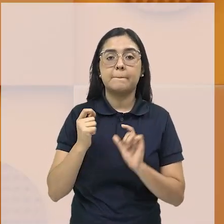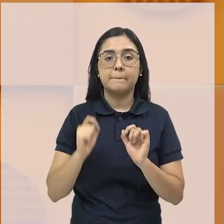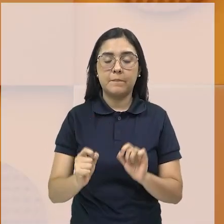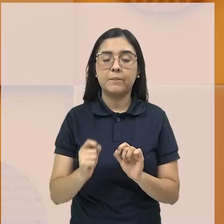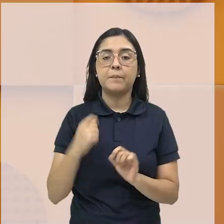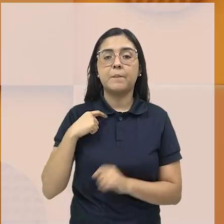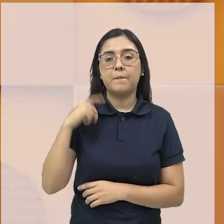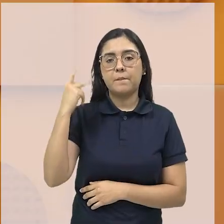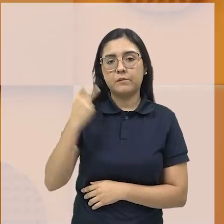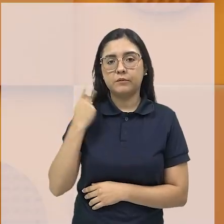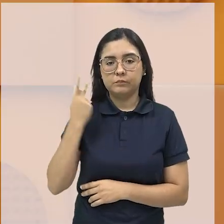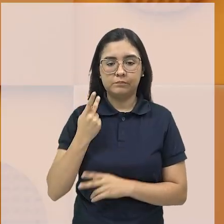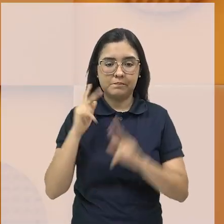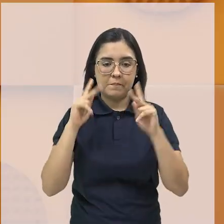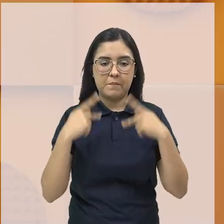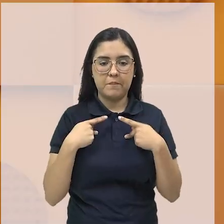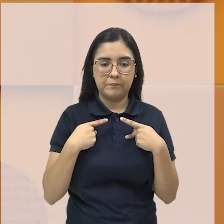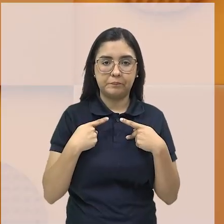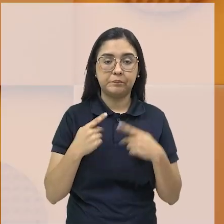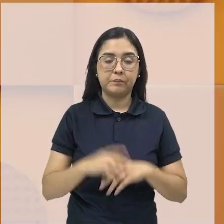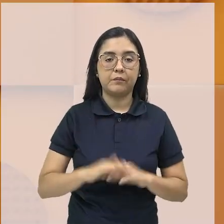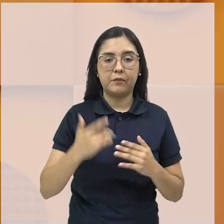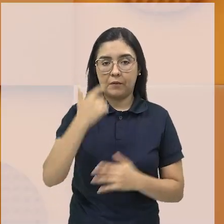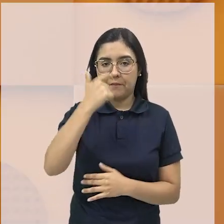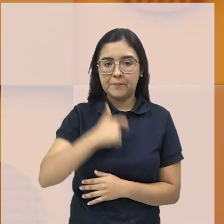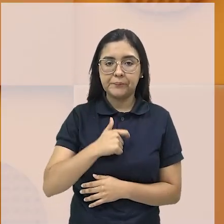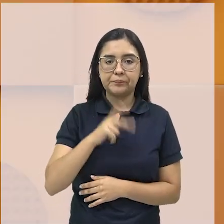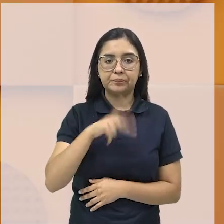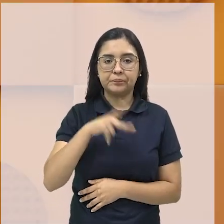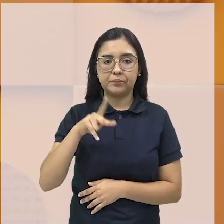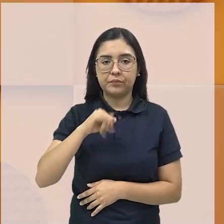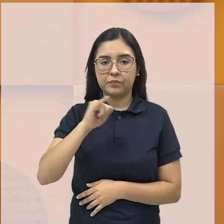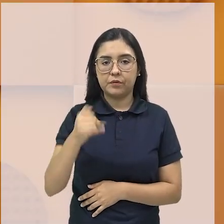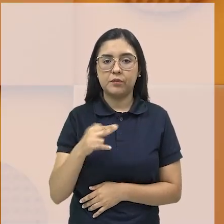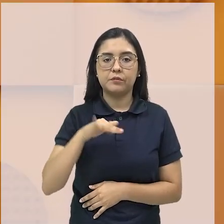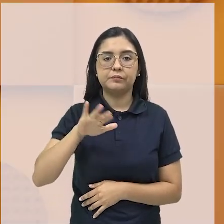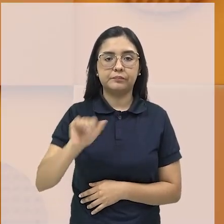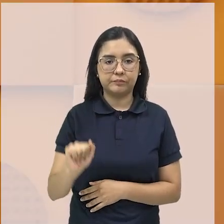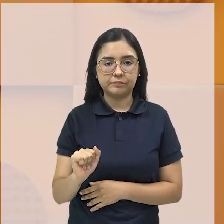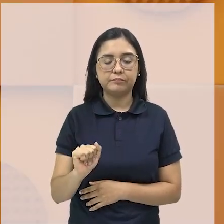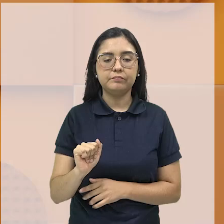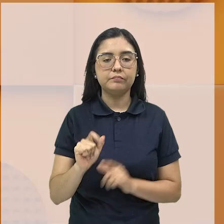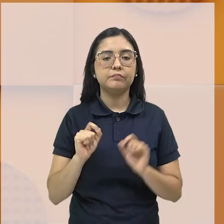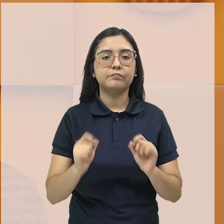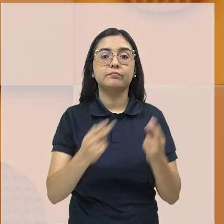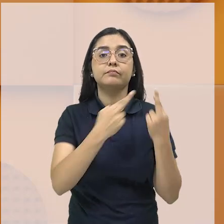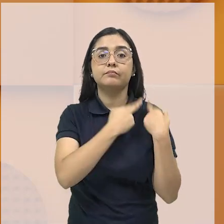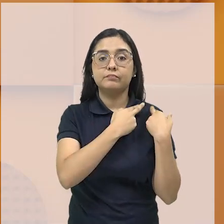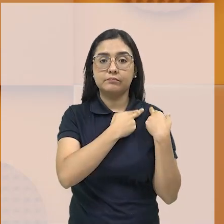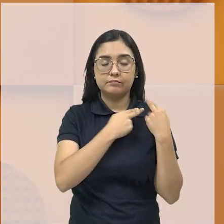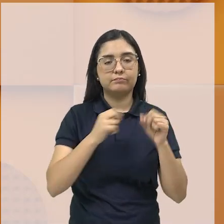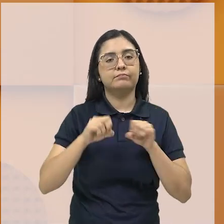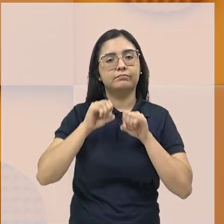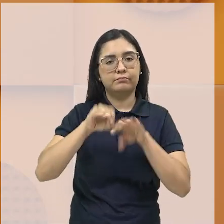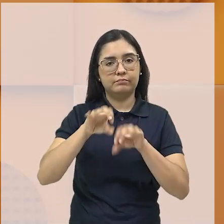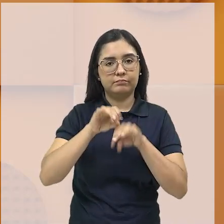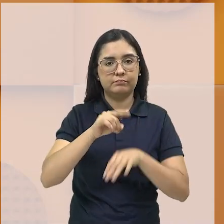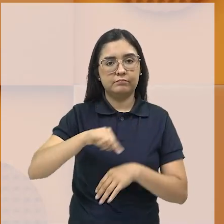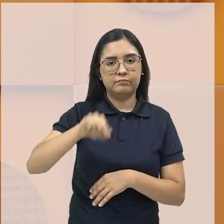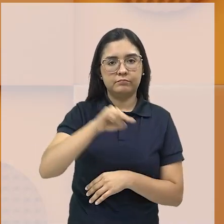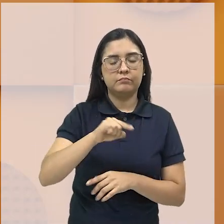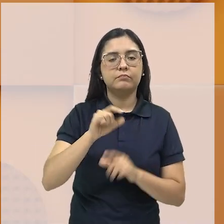a disciplina de História. Eu sou a professora Júlia Nascimento e serei responsável por levá-los nessa viagem